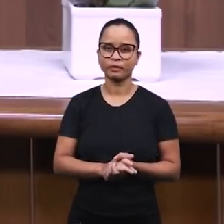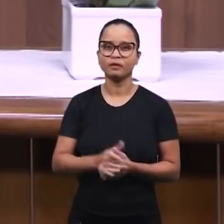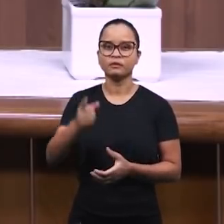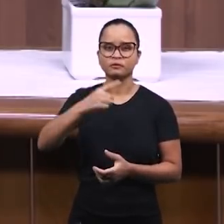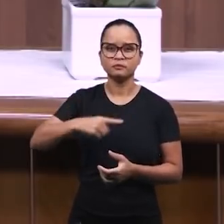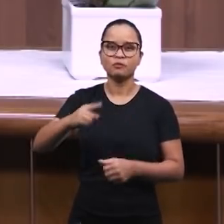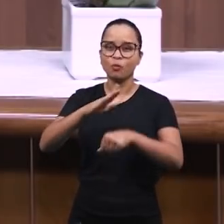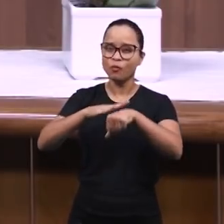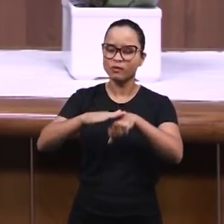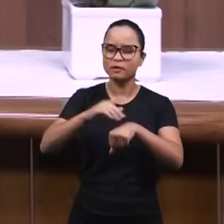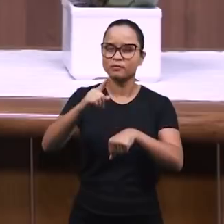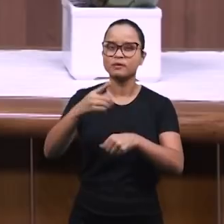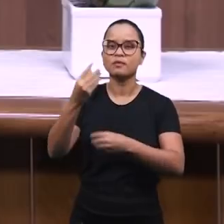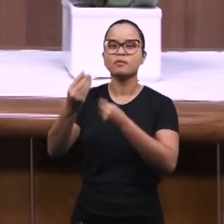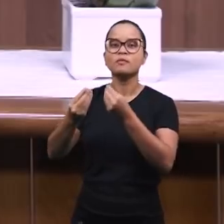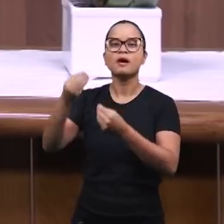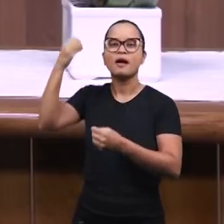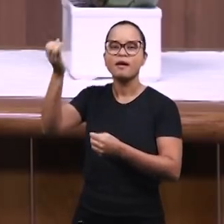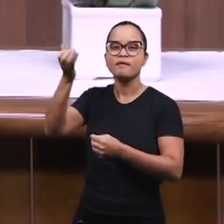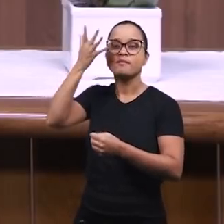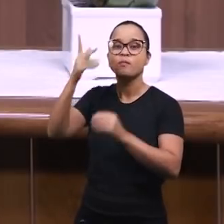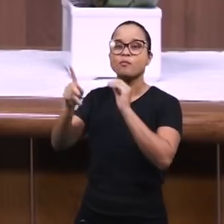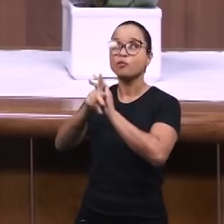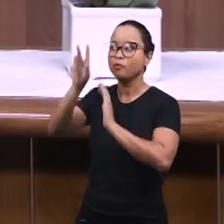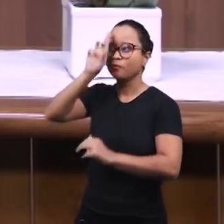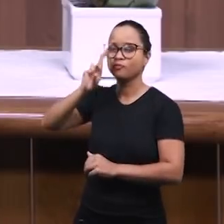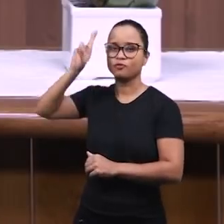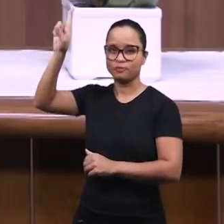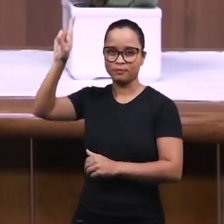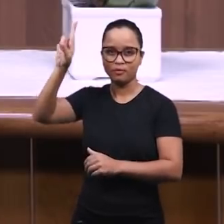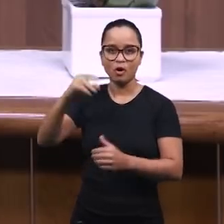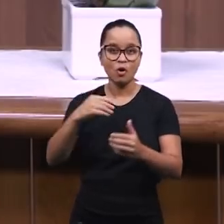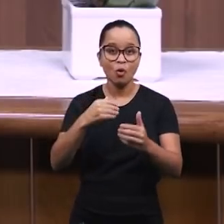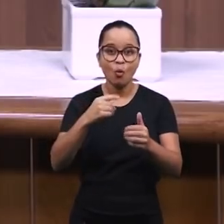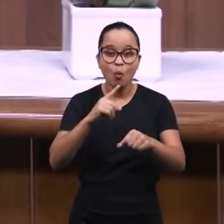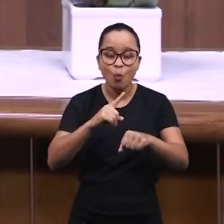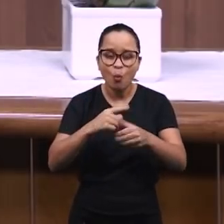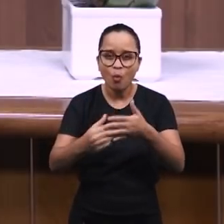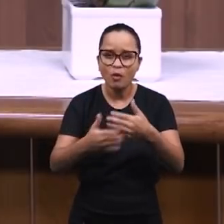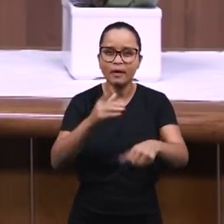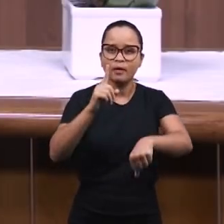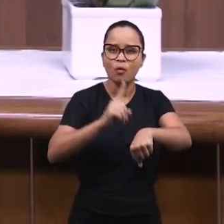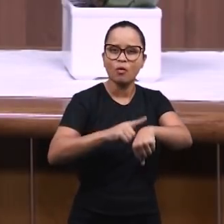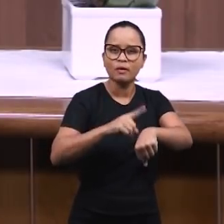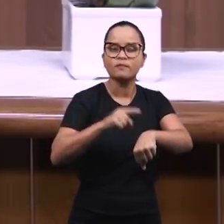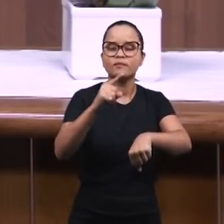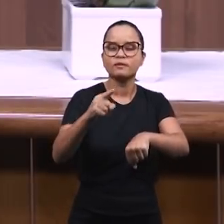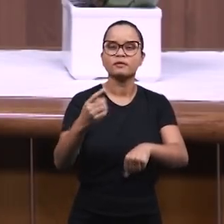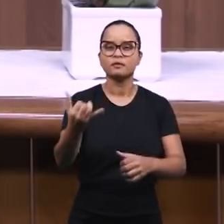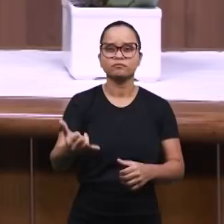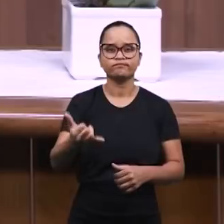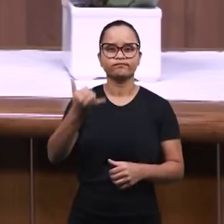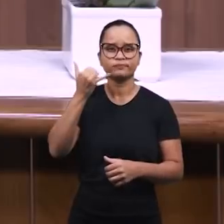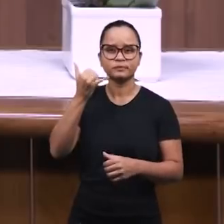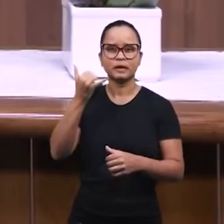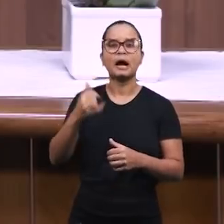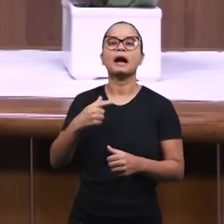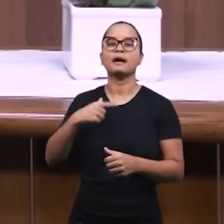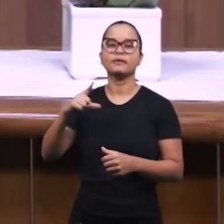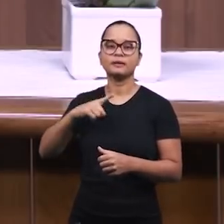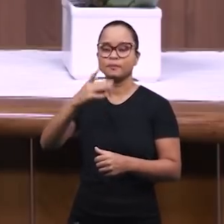uma palavra da parte do Senhor. Em qualquer momento que você telefonar, haverá alguém do outro lado da linha